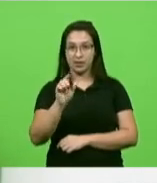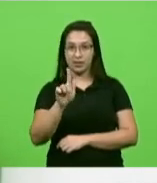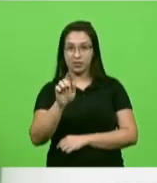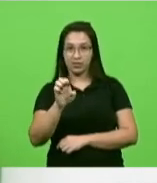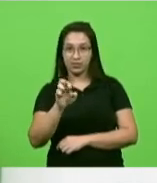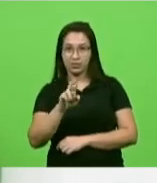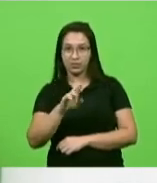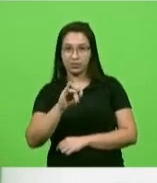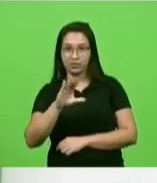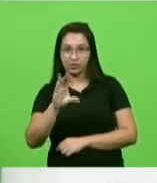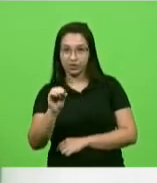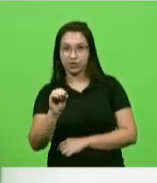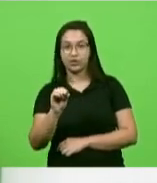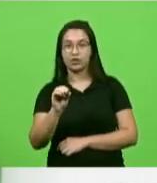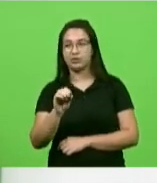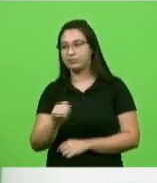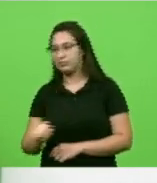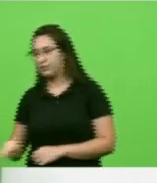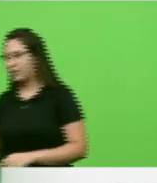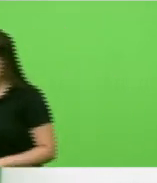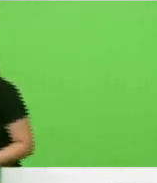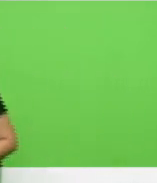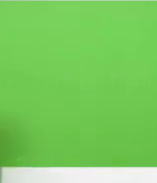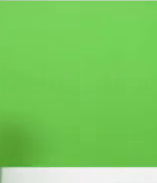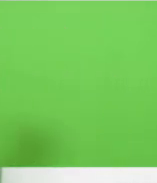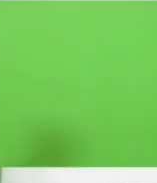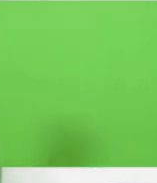Duarte da Silva,